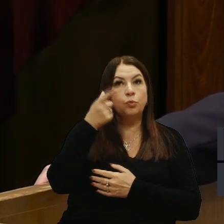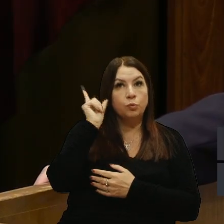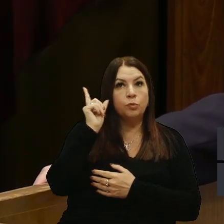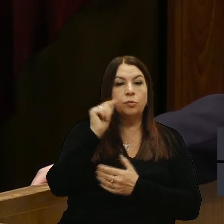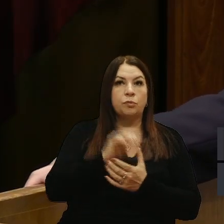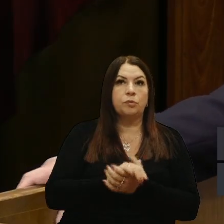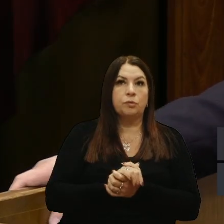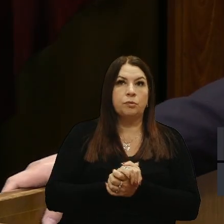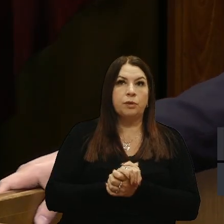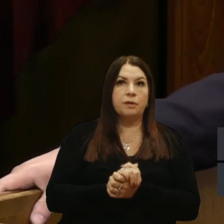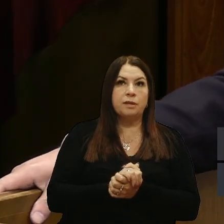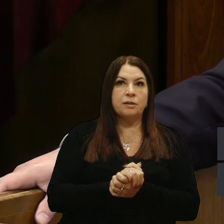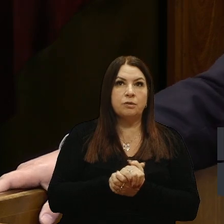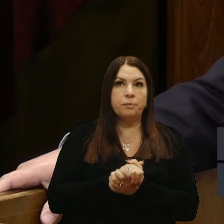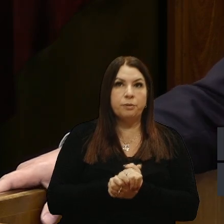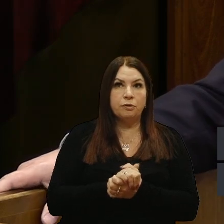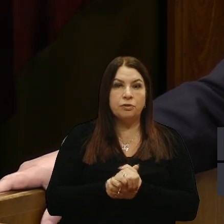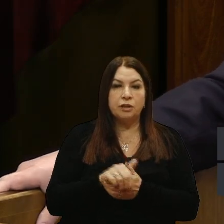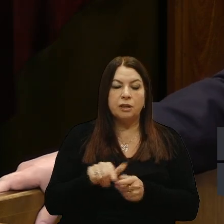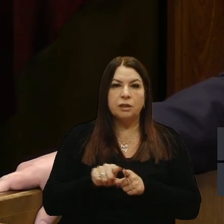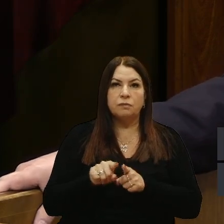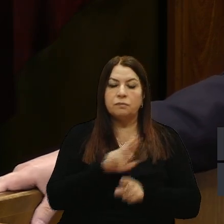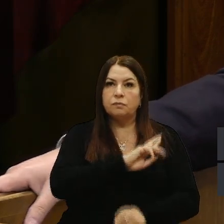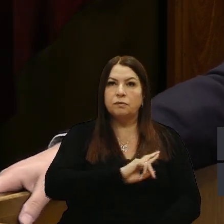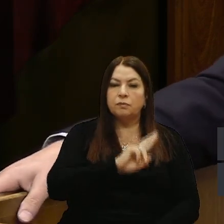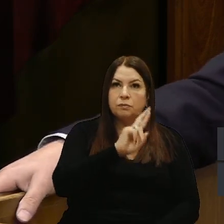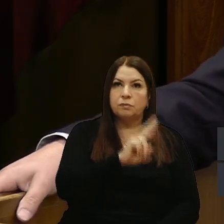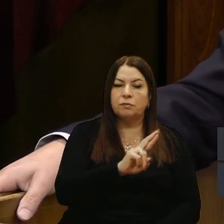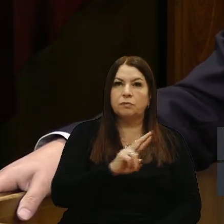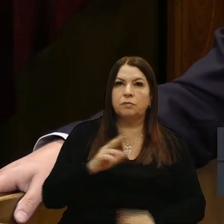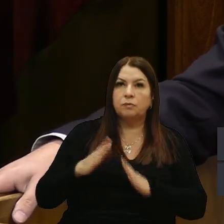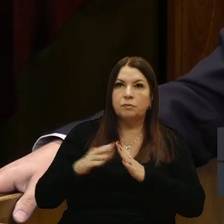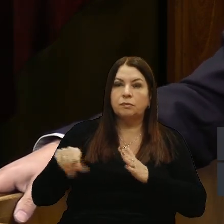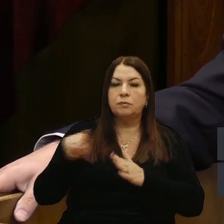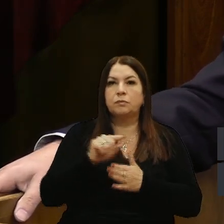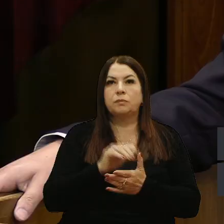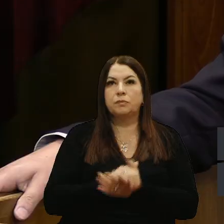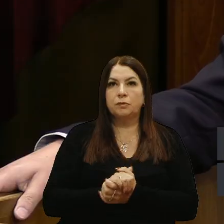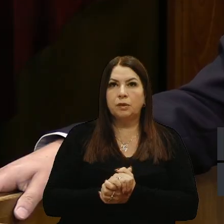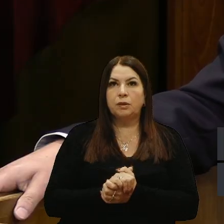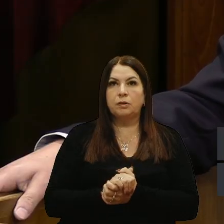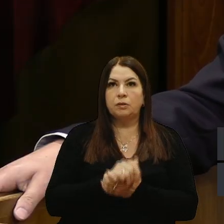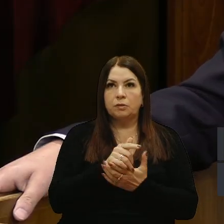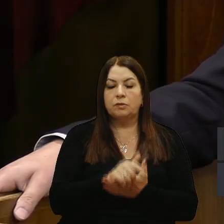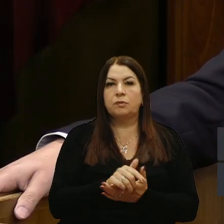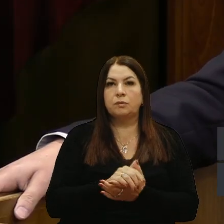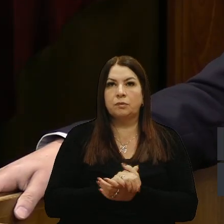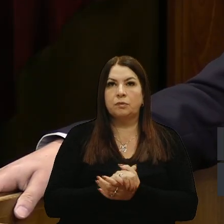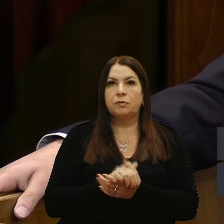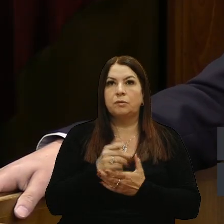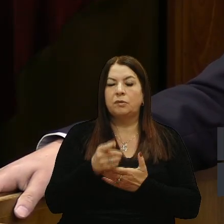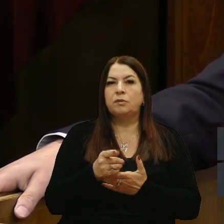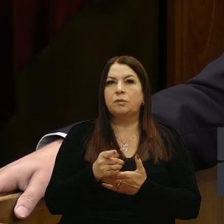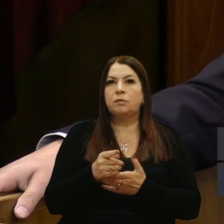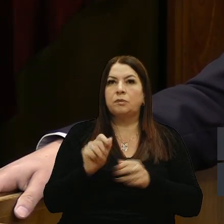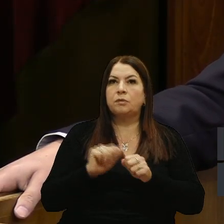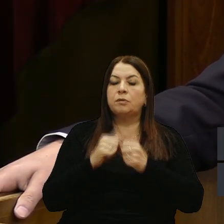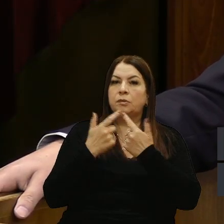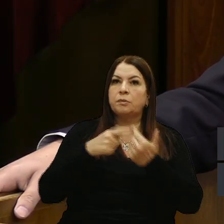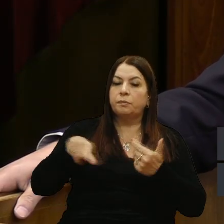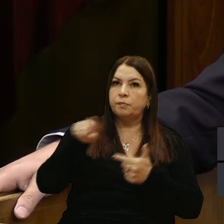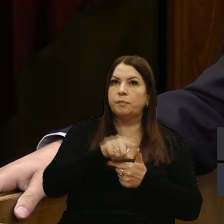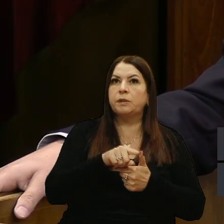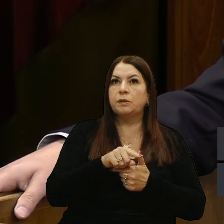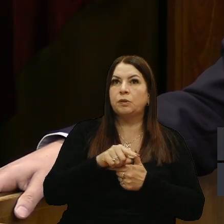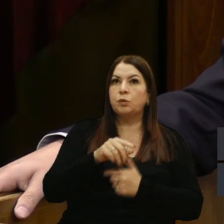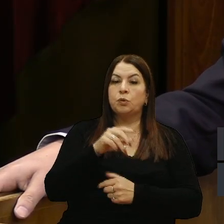ontem estivemos representando esta Casa Legislativa na Assembleia Legislativa